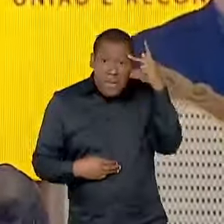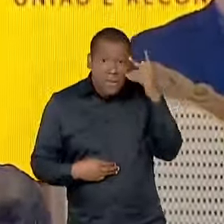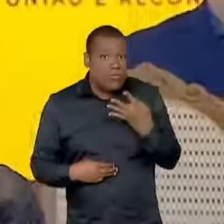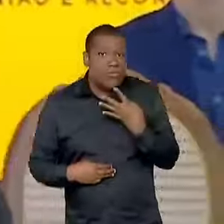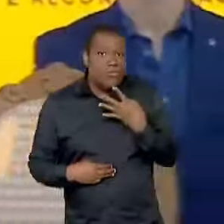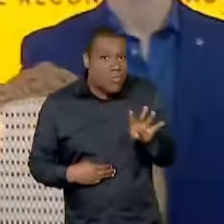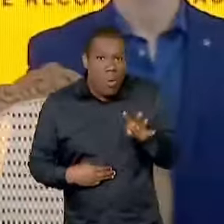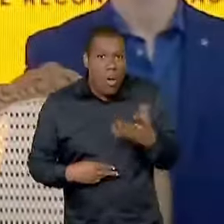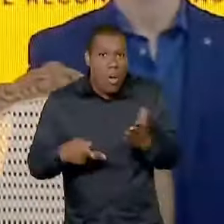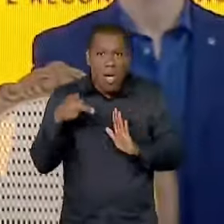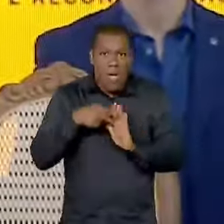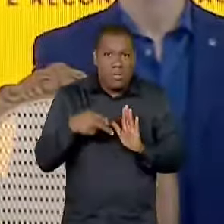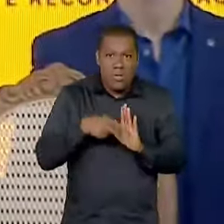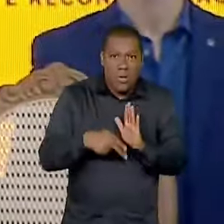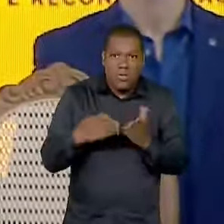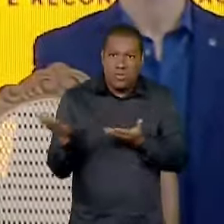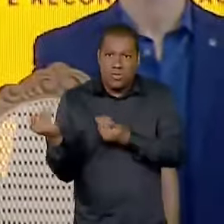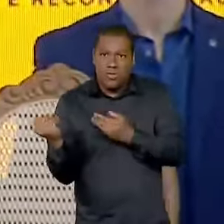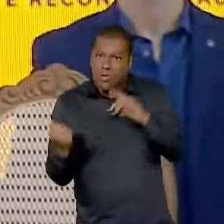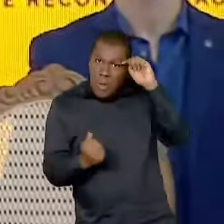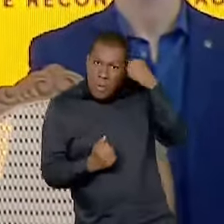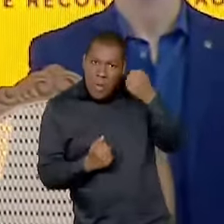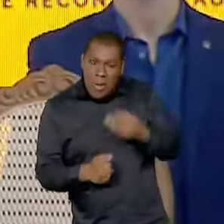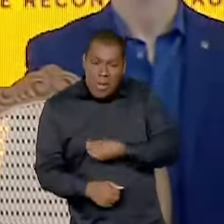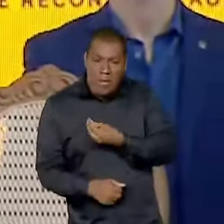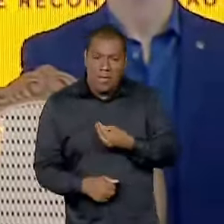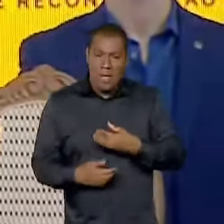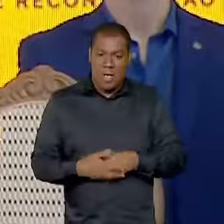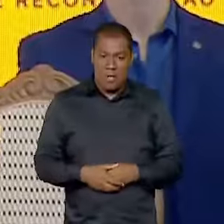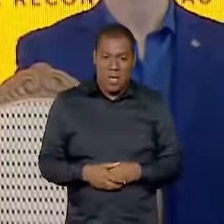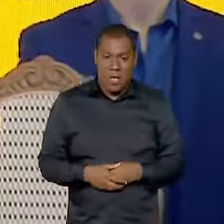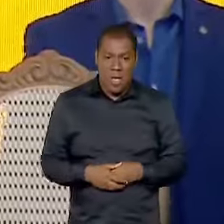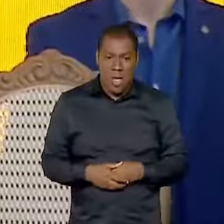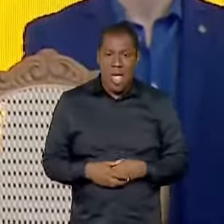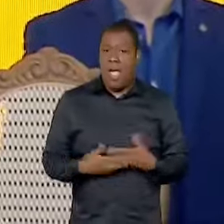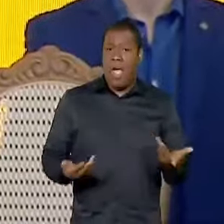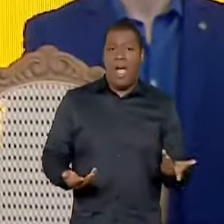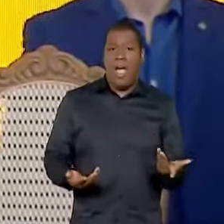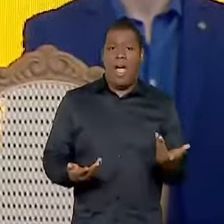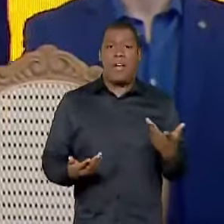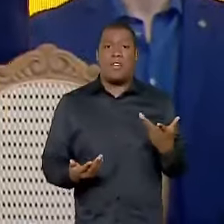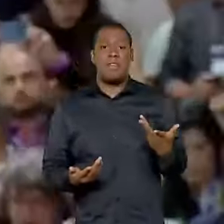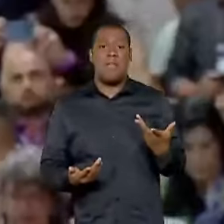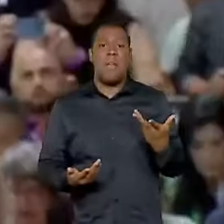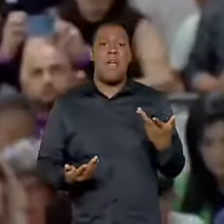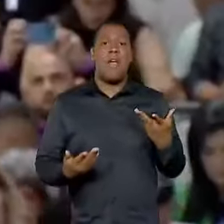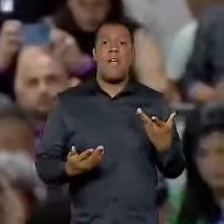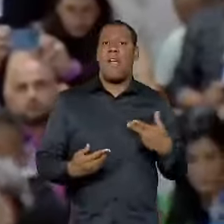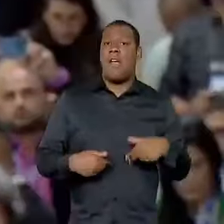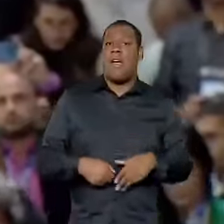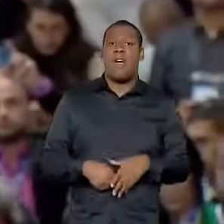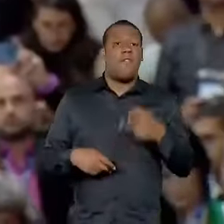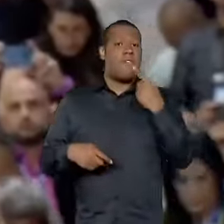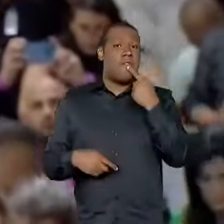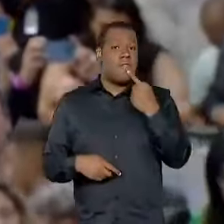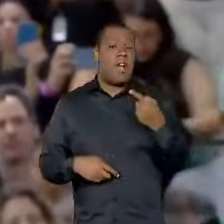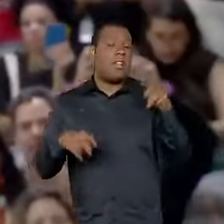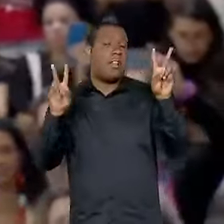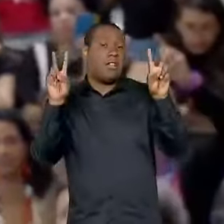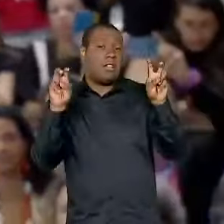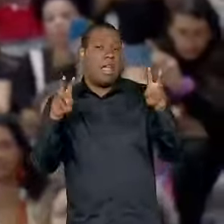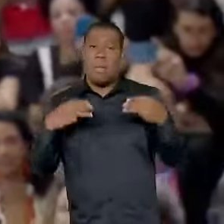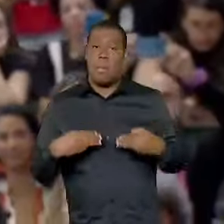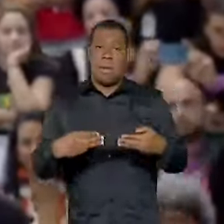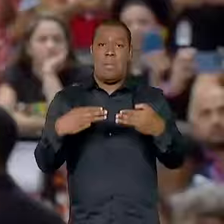Sabe? Se cada um só falar das suas coisas do seu ministério, não adianta um programa com